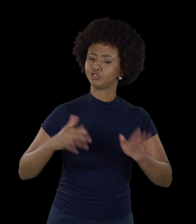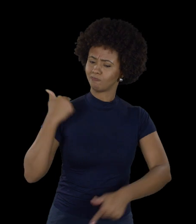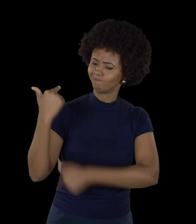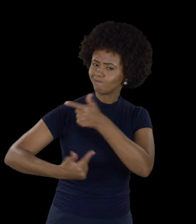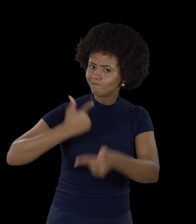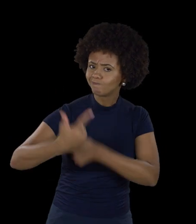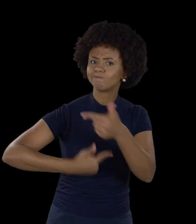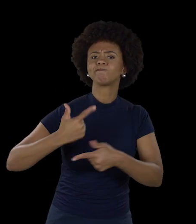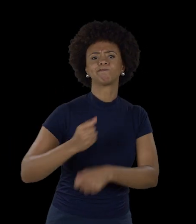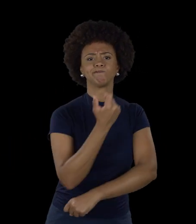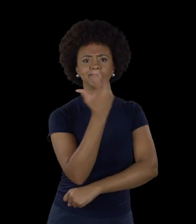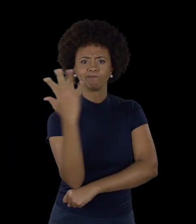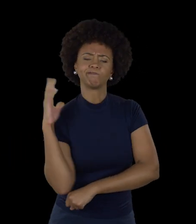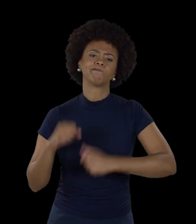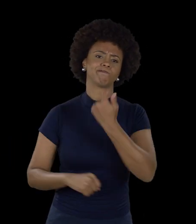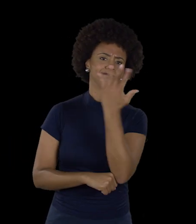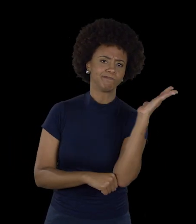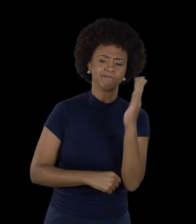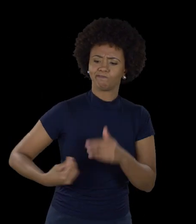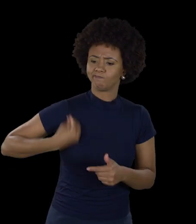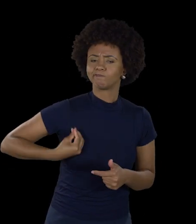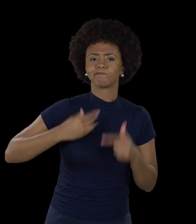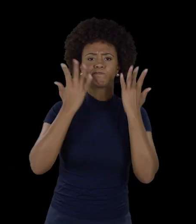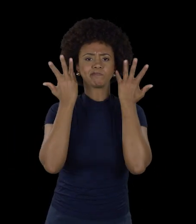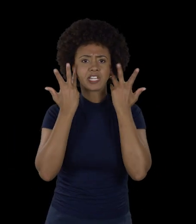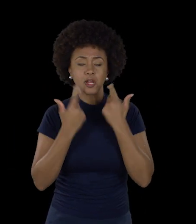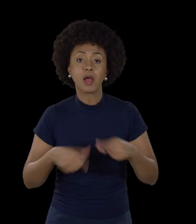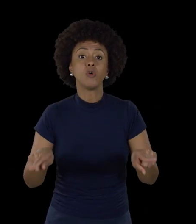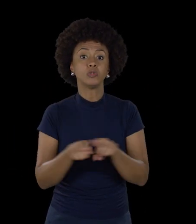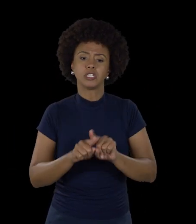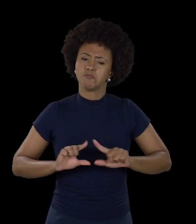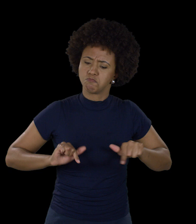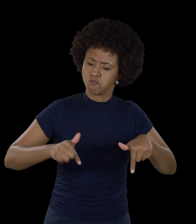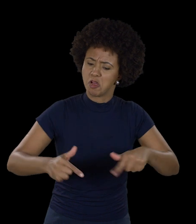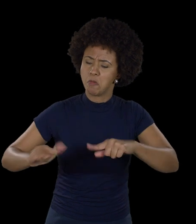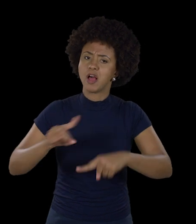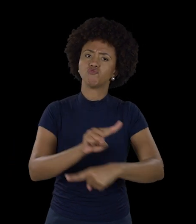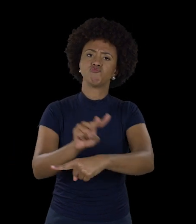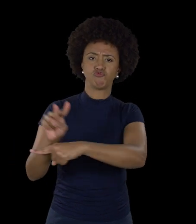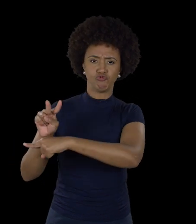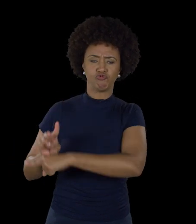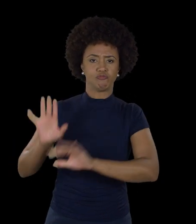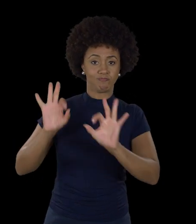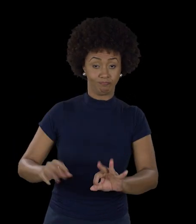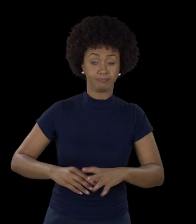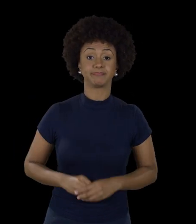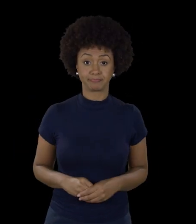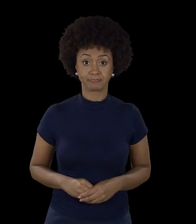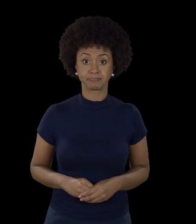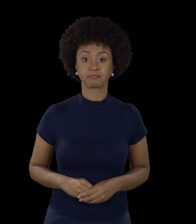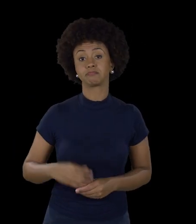cumprido um papel fundamental na proteção da diversidade biológica e na implantação de ações efetivas de